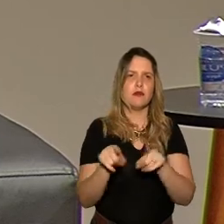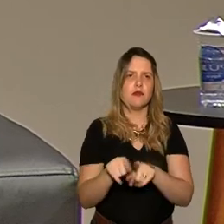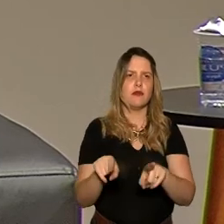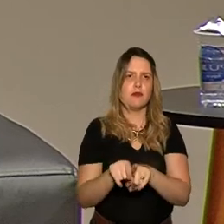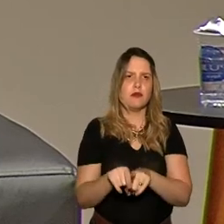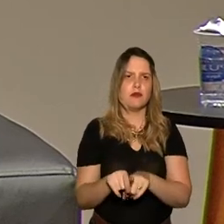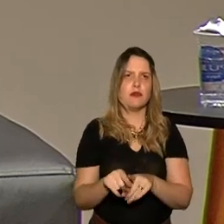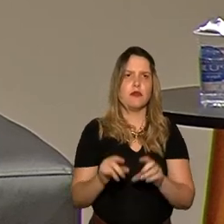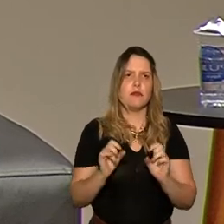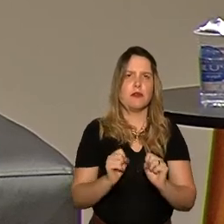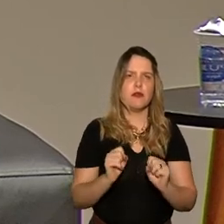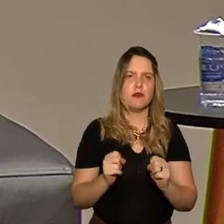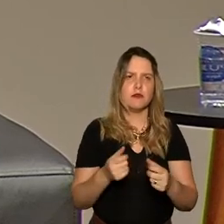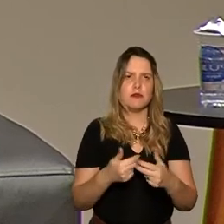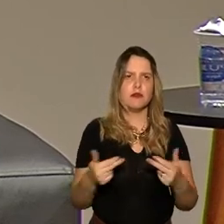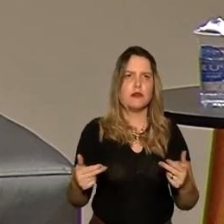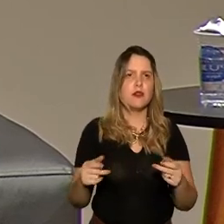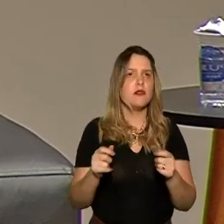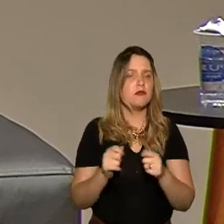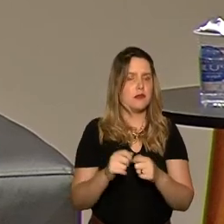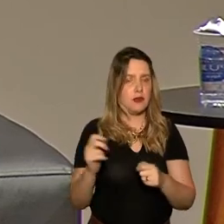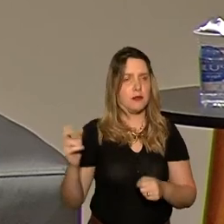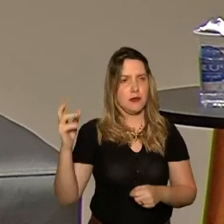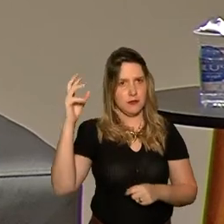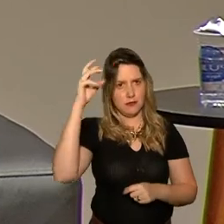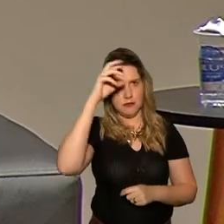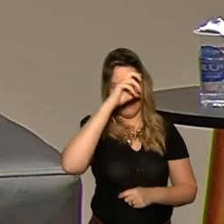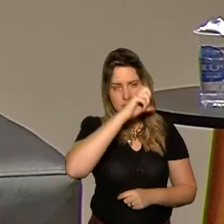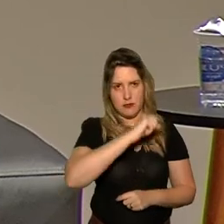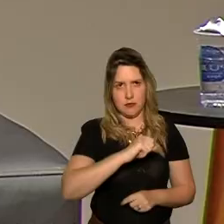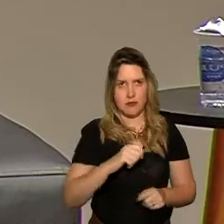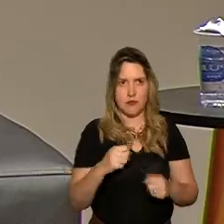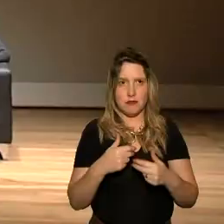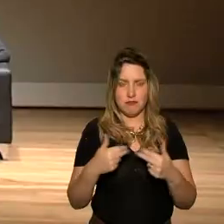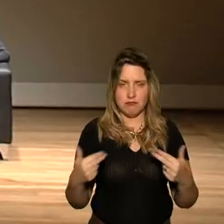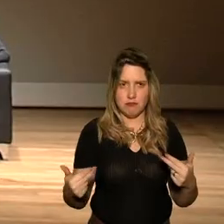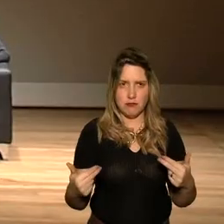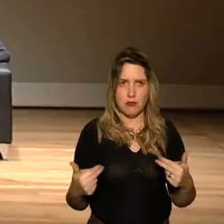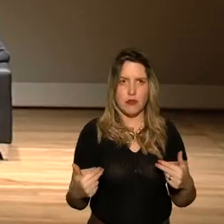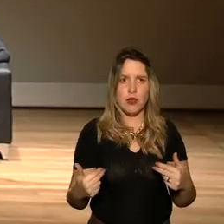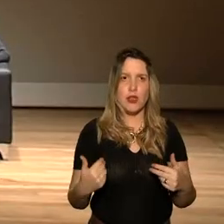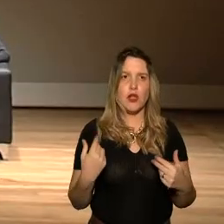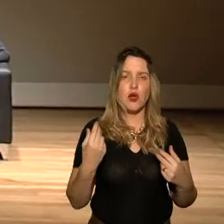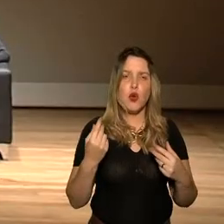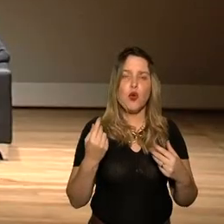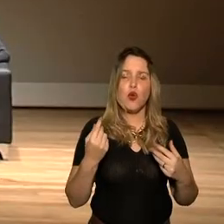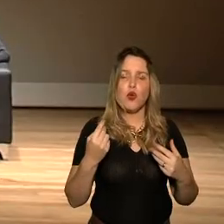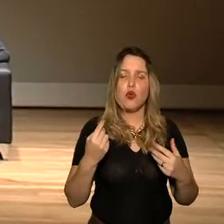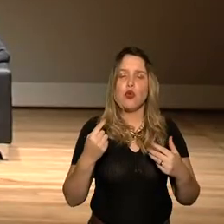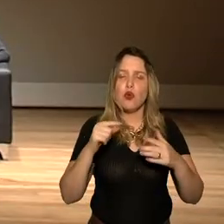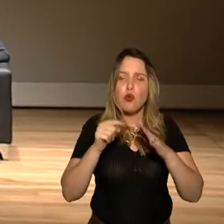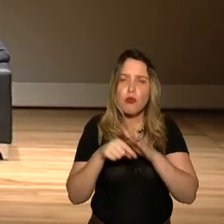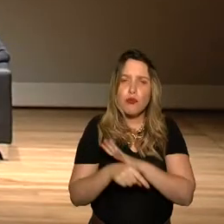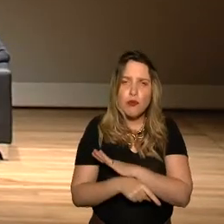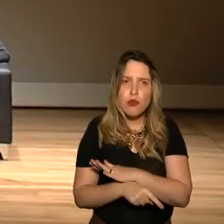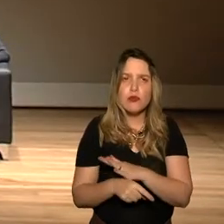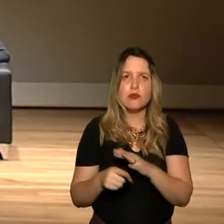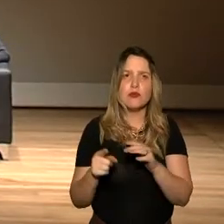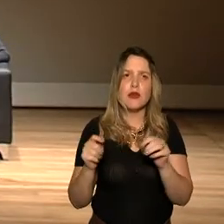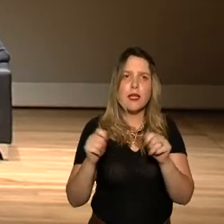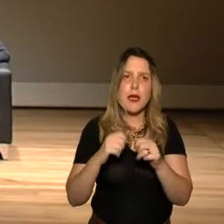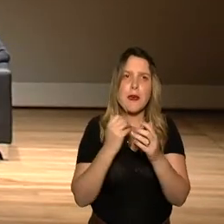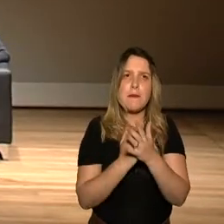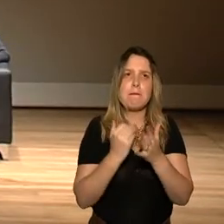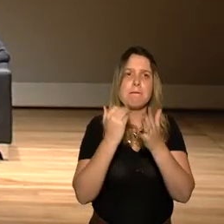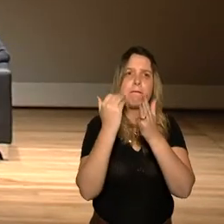e mais confirmativas da presença dos públicos nessas instituições então quando a gente fica está mais acostumado